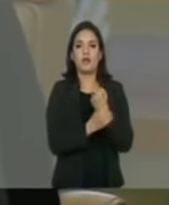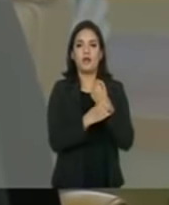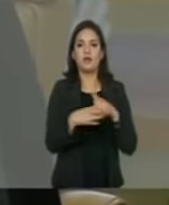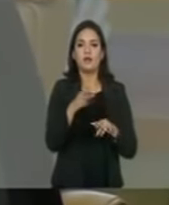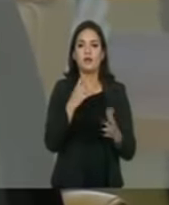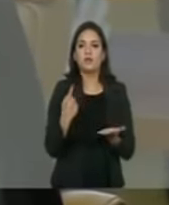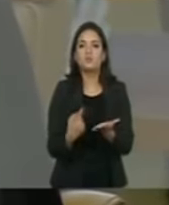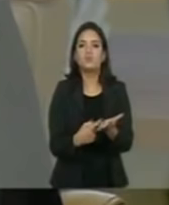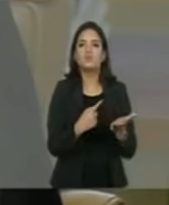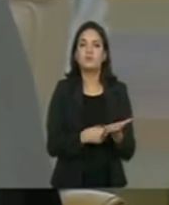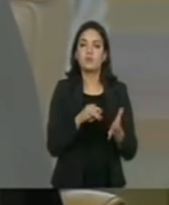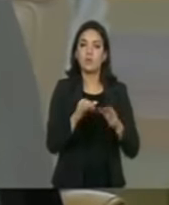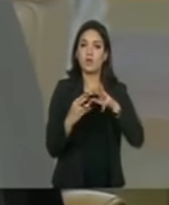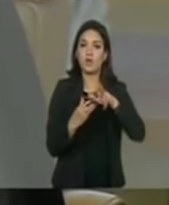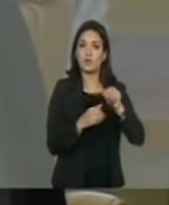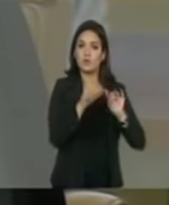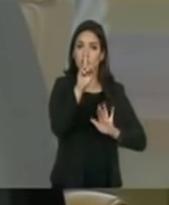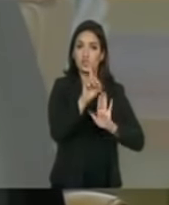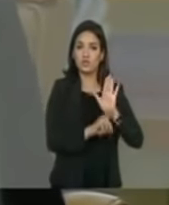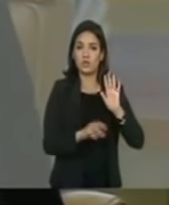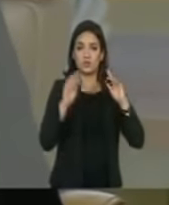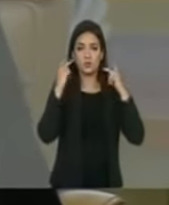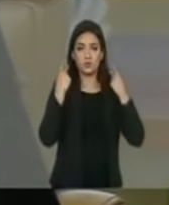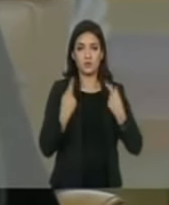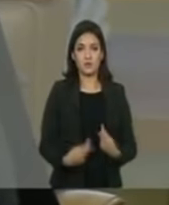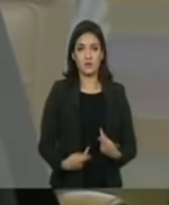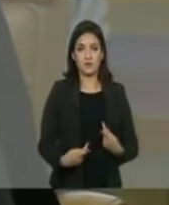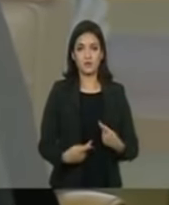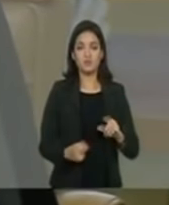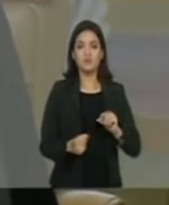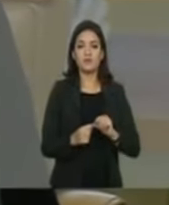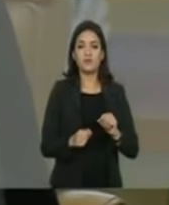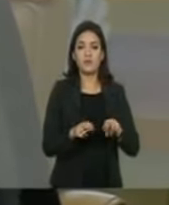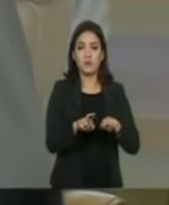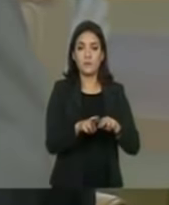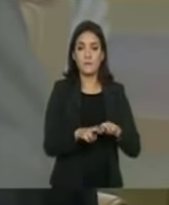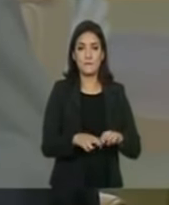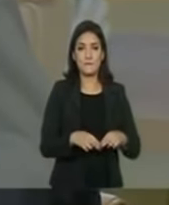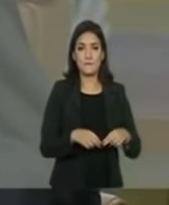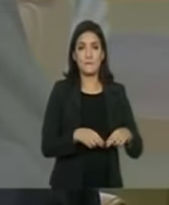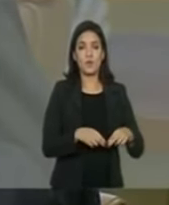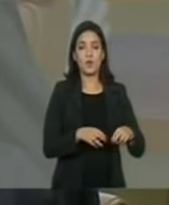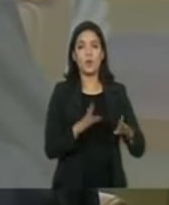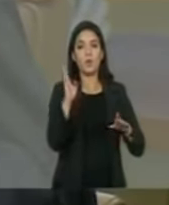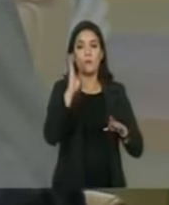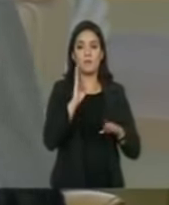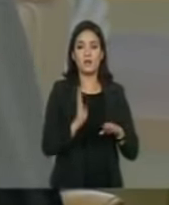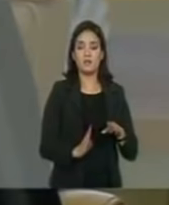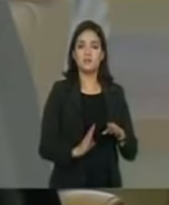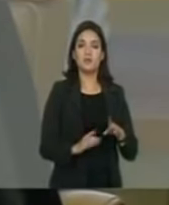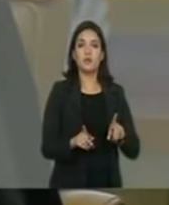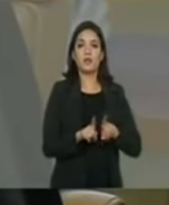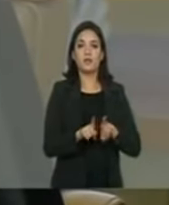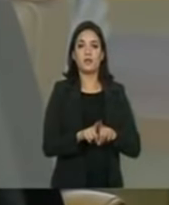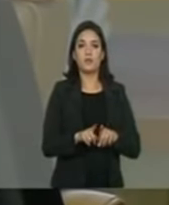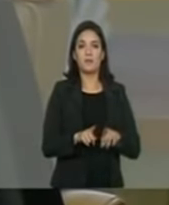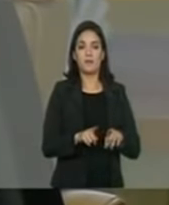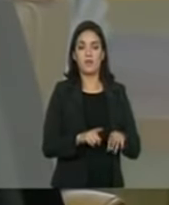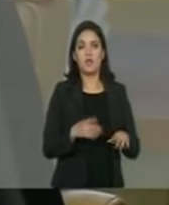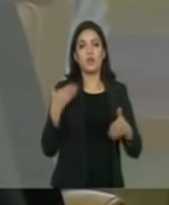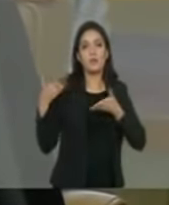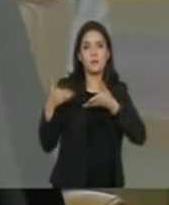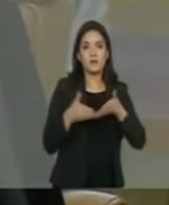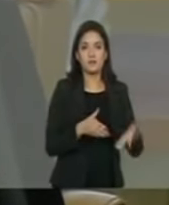humanos subscritos pelo brasil ou aos quais o brasil aderiu é preciso que fique